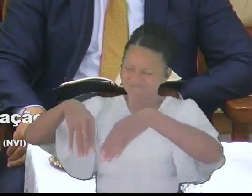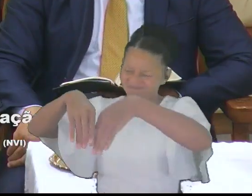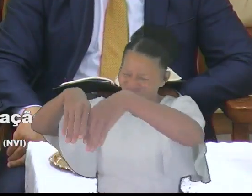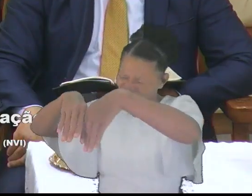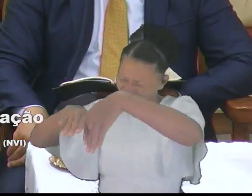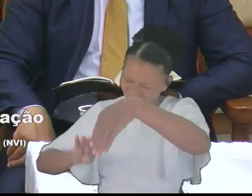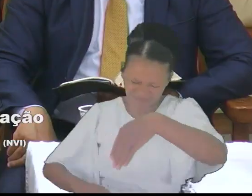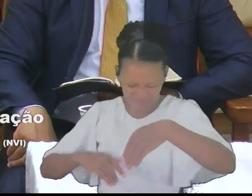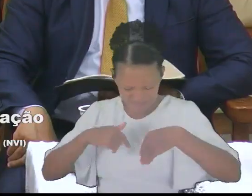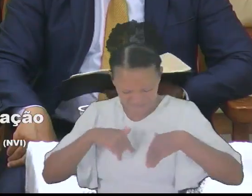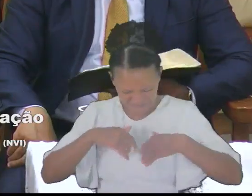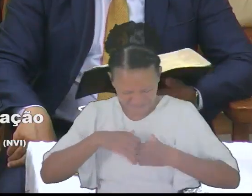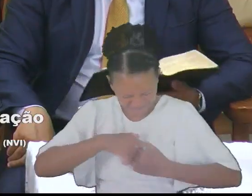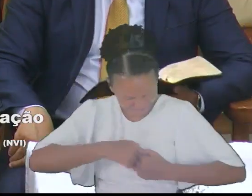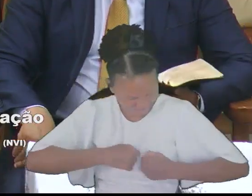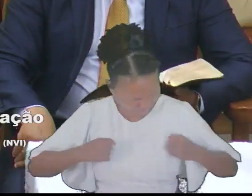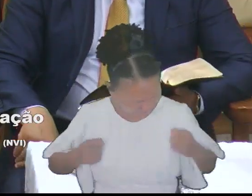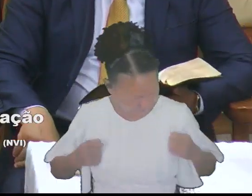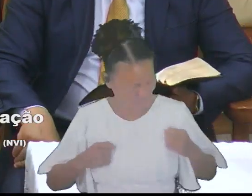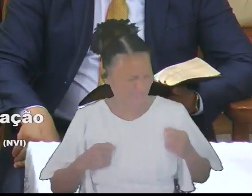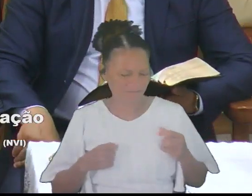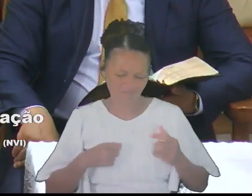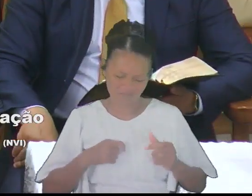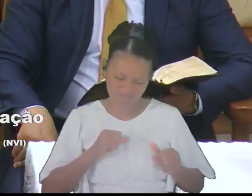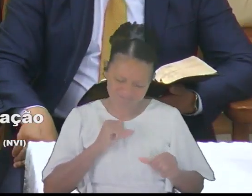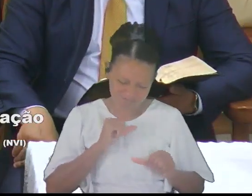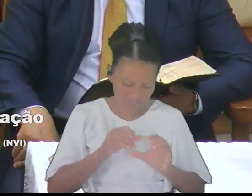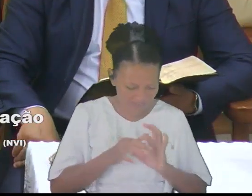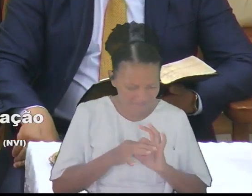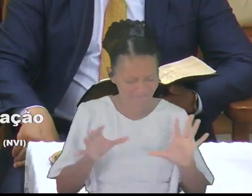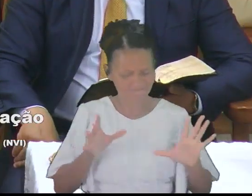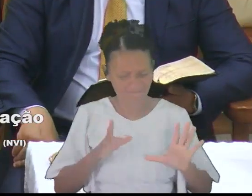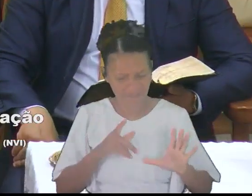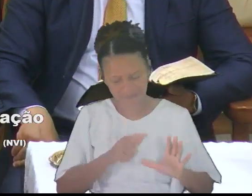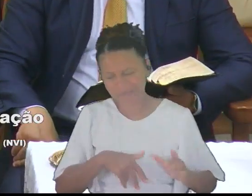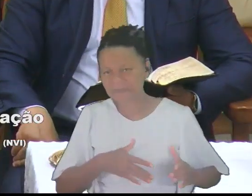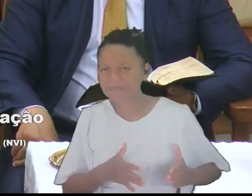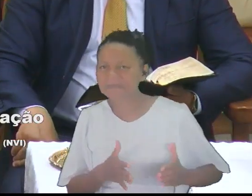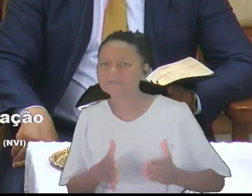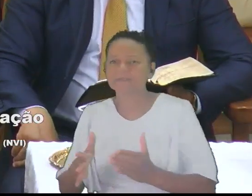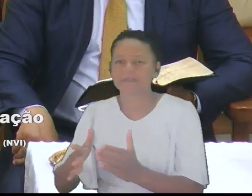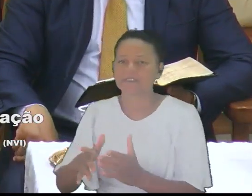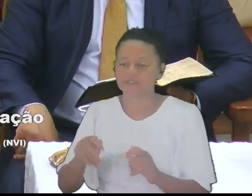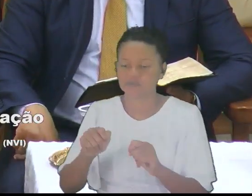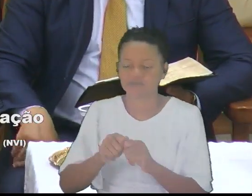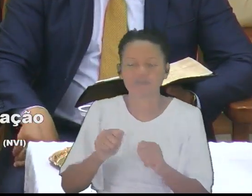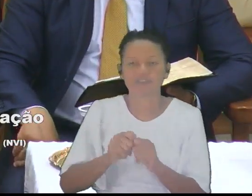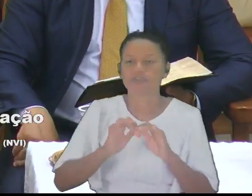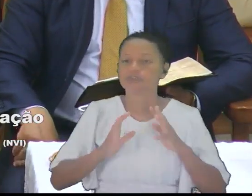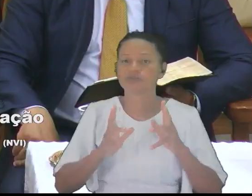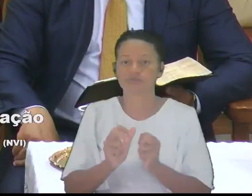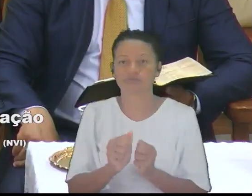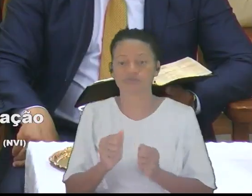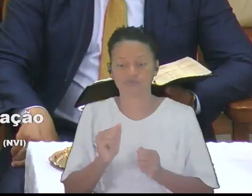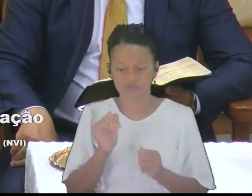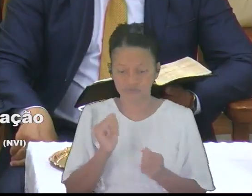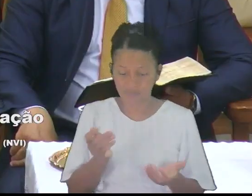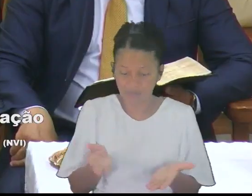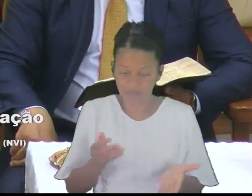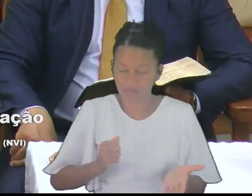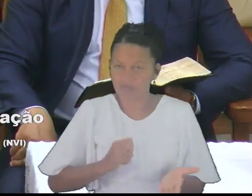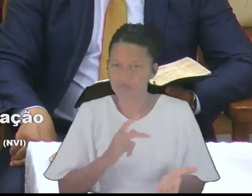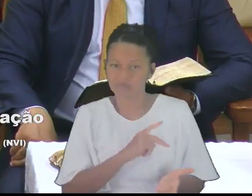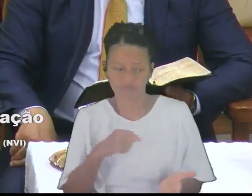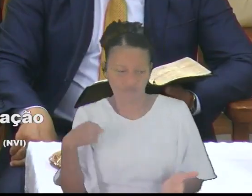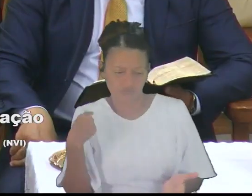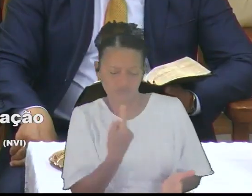sua carne para você passar. Jesus, ele fez tudo. Aí agora o apóstolo diz que nós